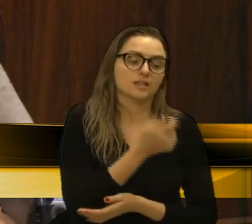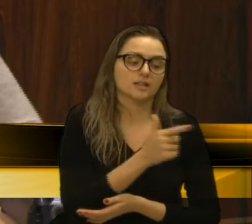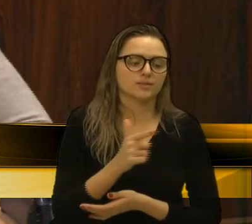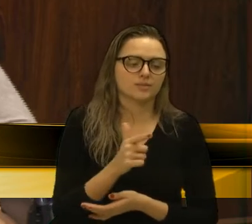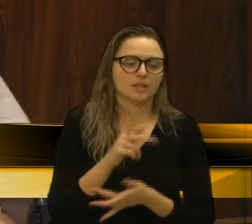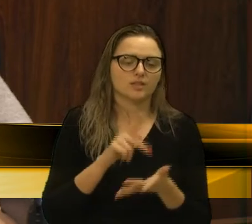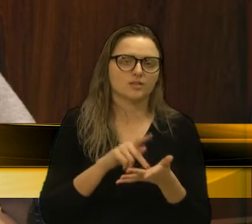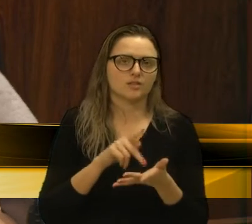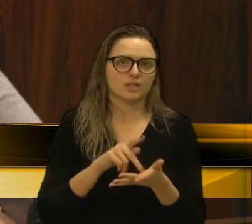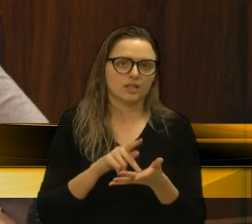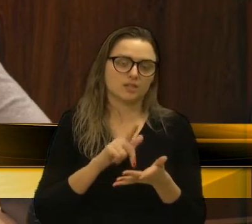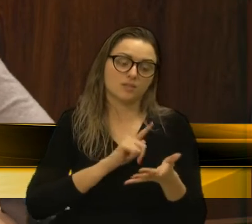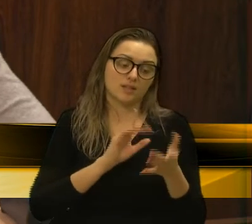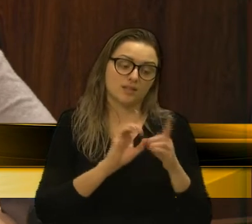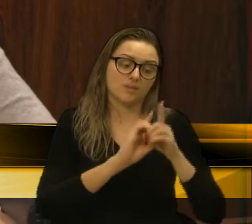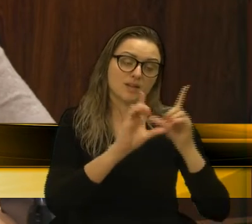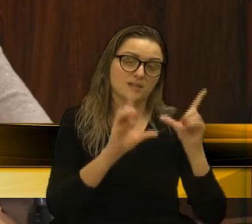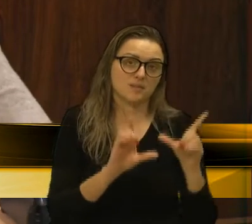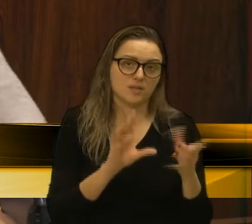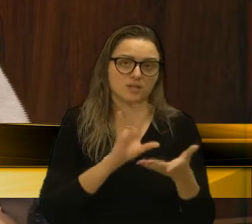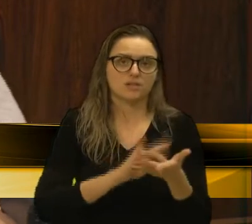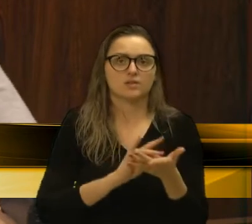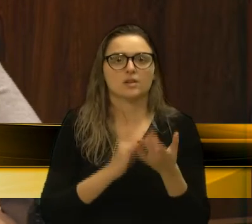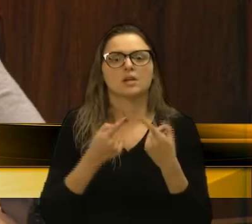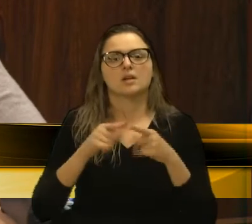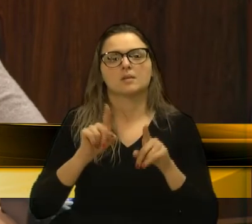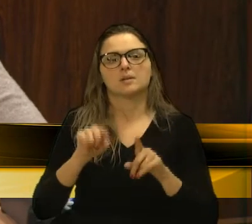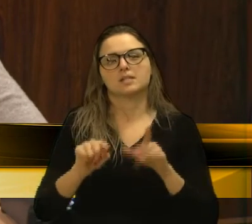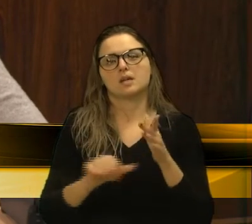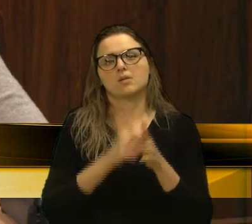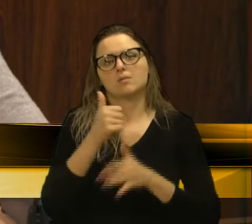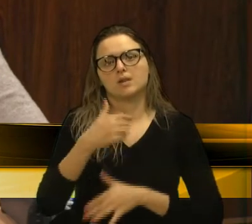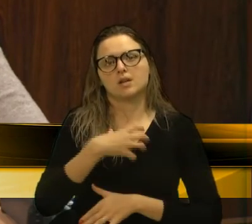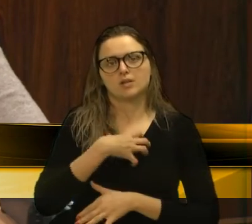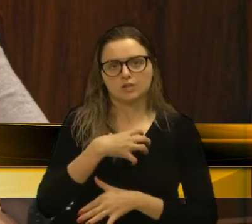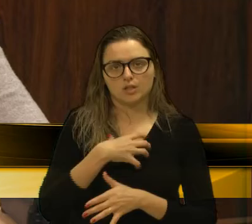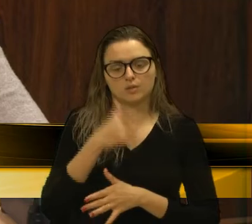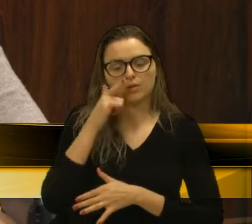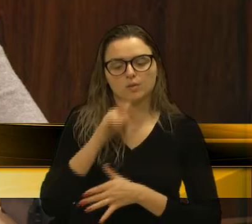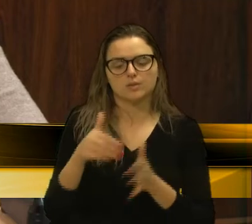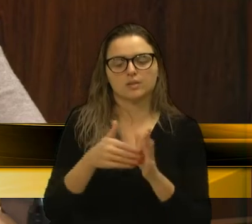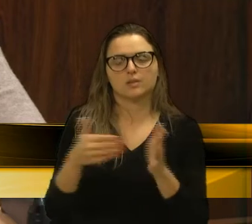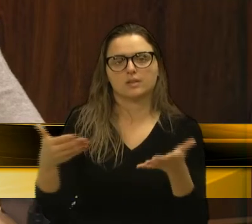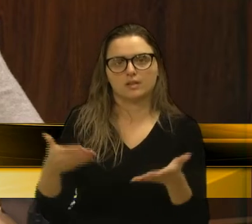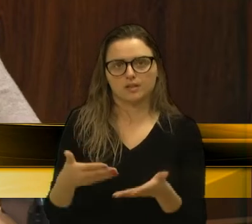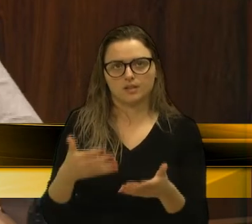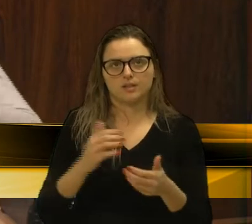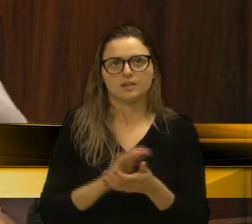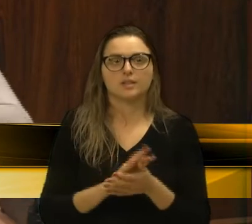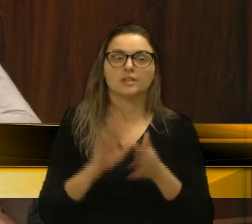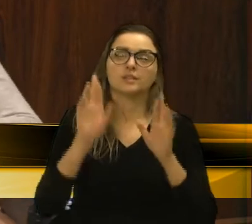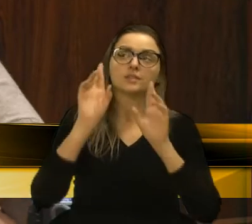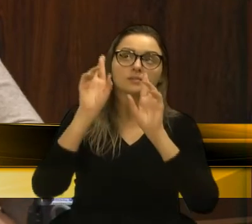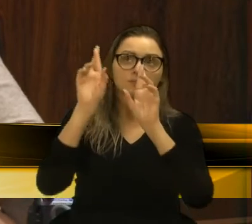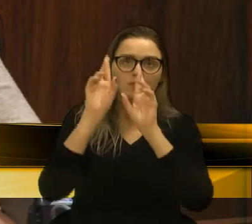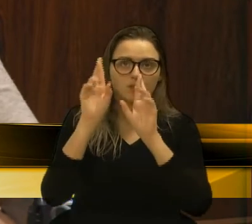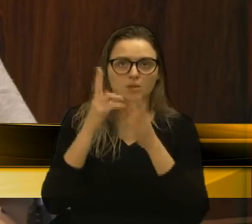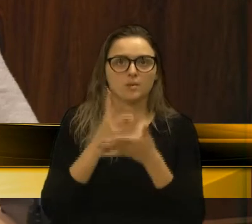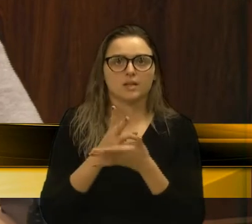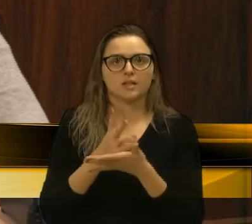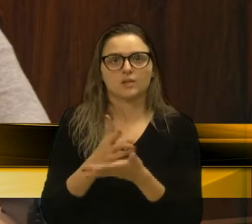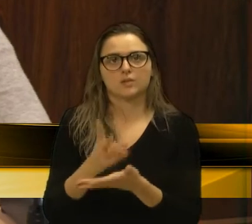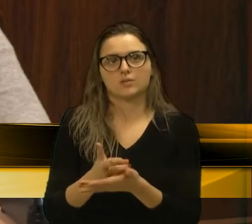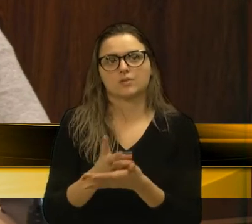realmente serem democráticas de fato, mas é a melhor construção que a gente conseguiu até o momento. E a gente, claro, torce para avançar nos